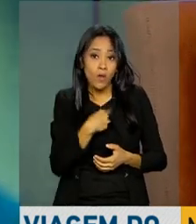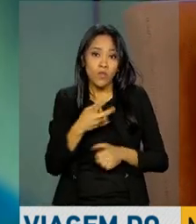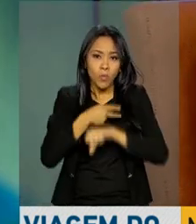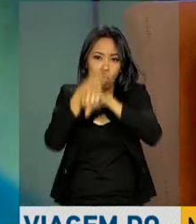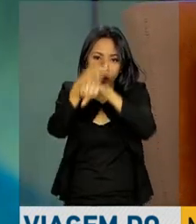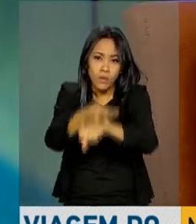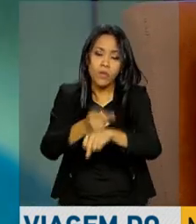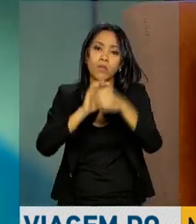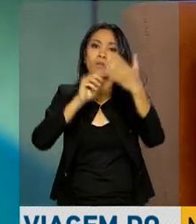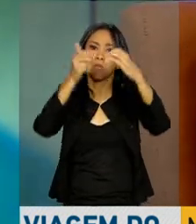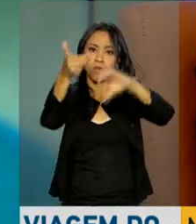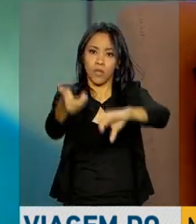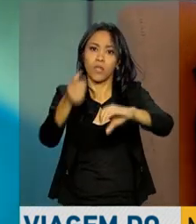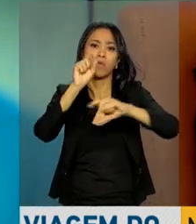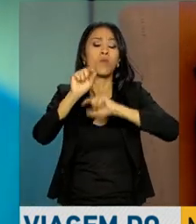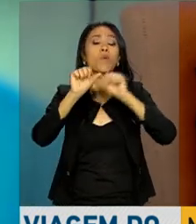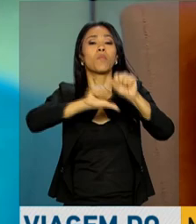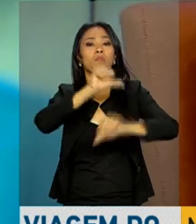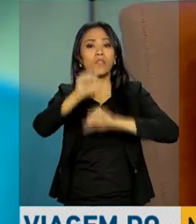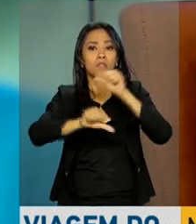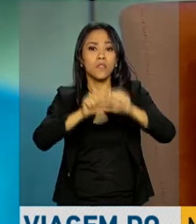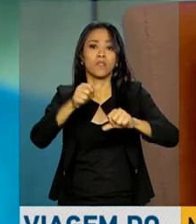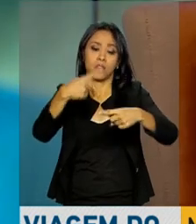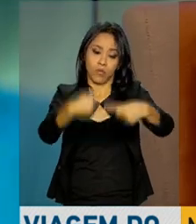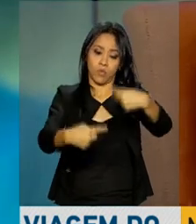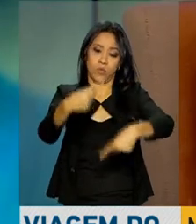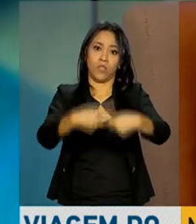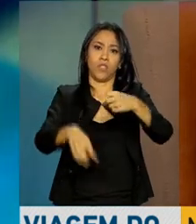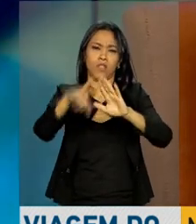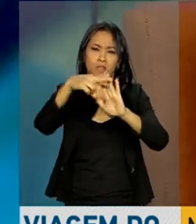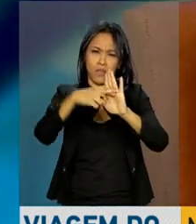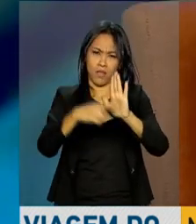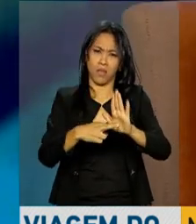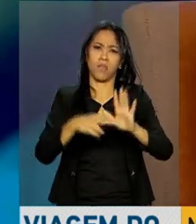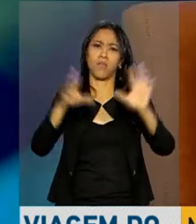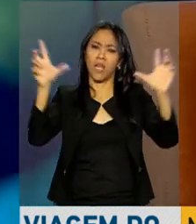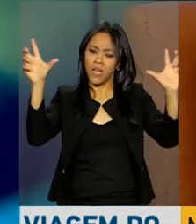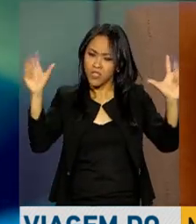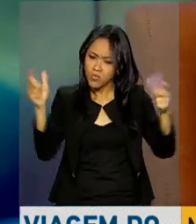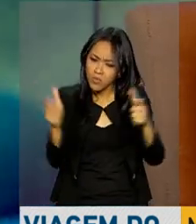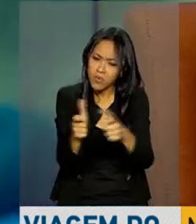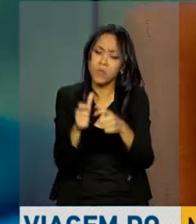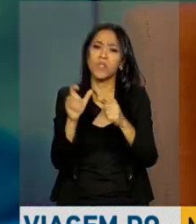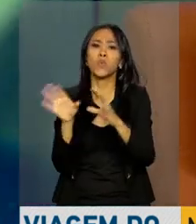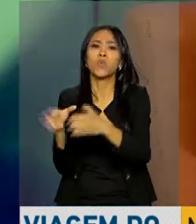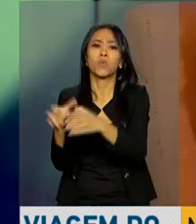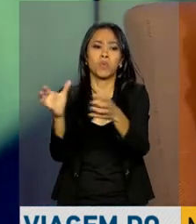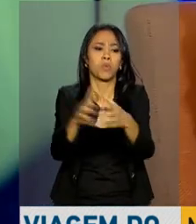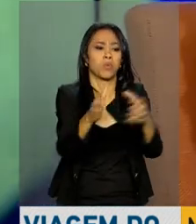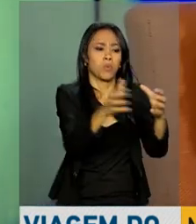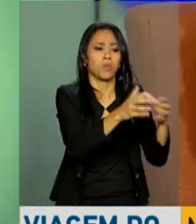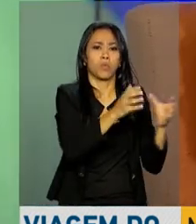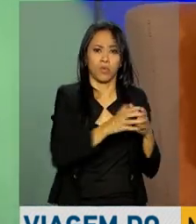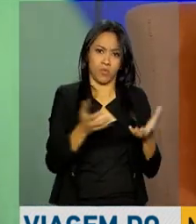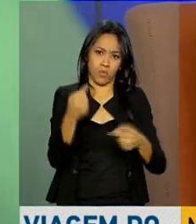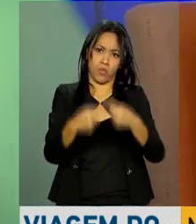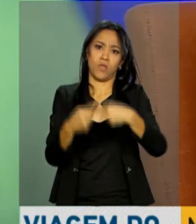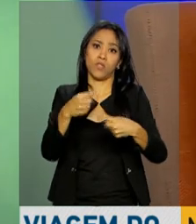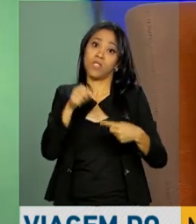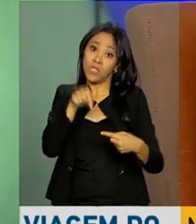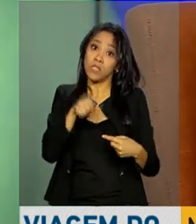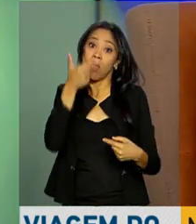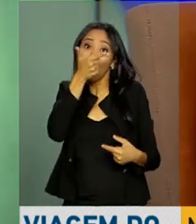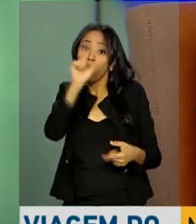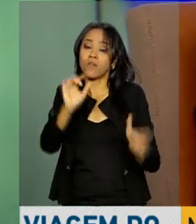reforma política, com vistas até a reduzir o número de partidos políticos. Esta, aliás, é uma outra reforma, a